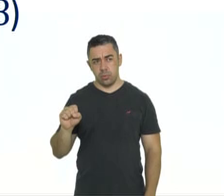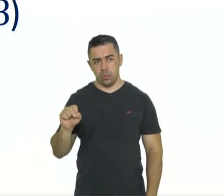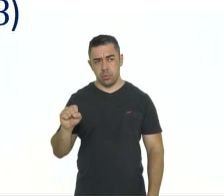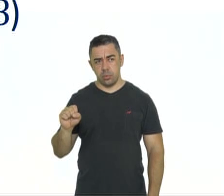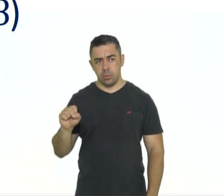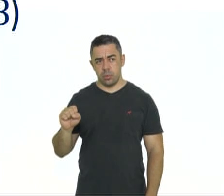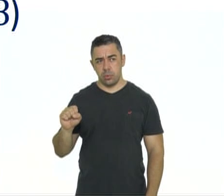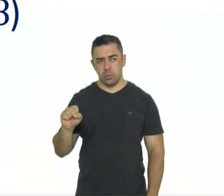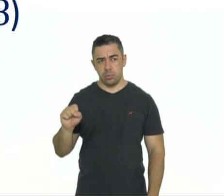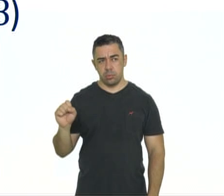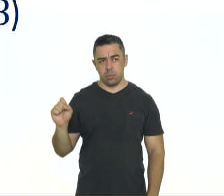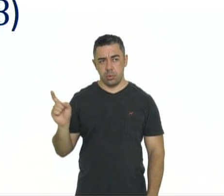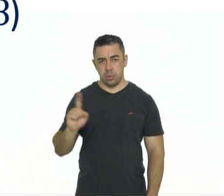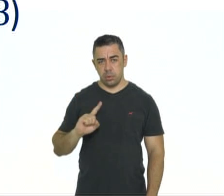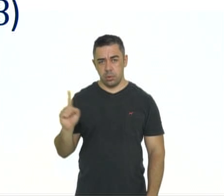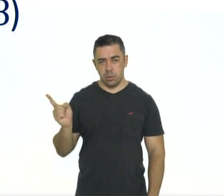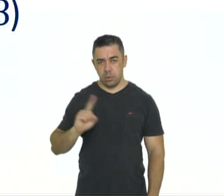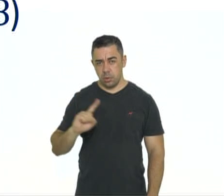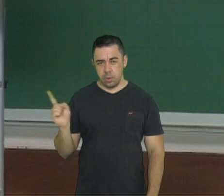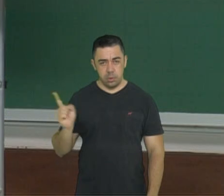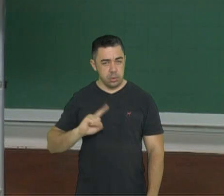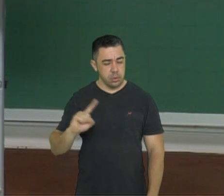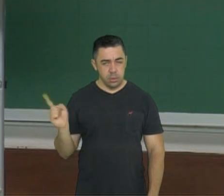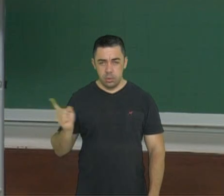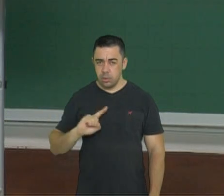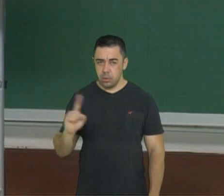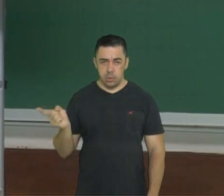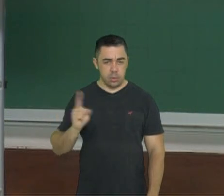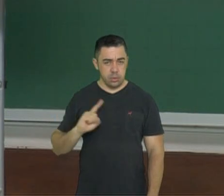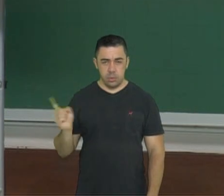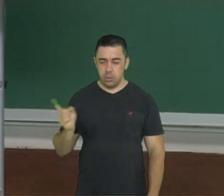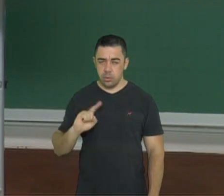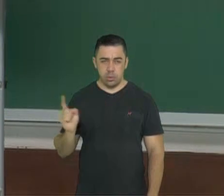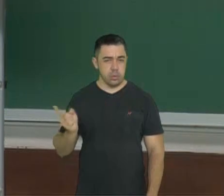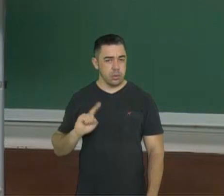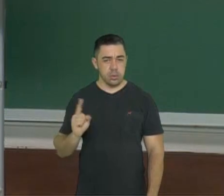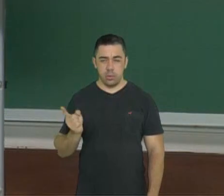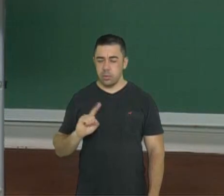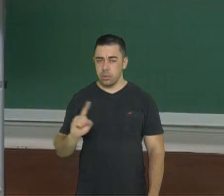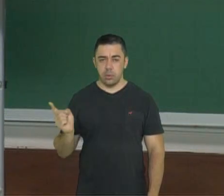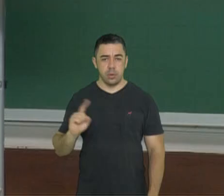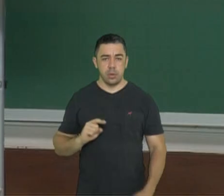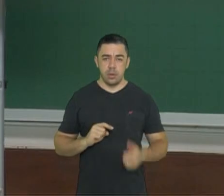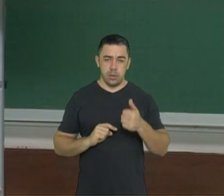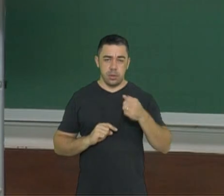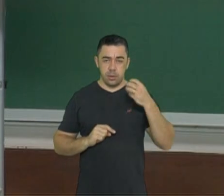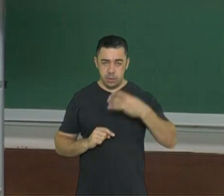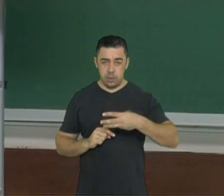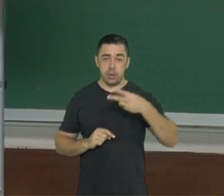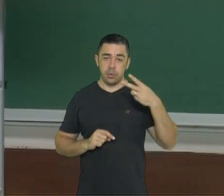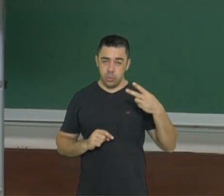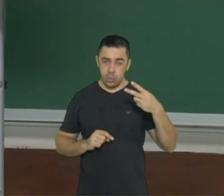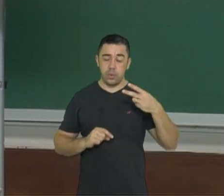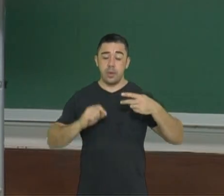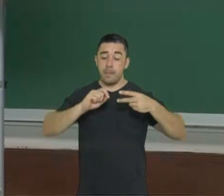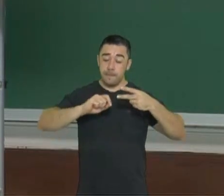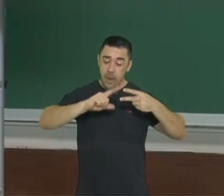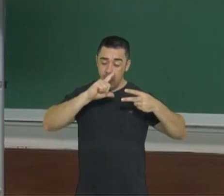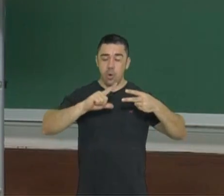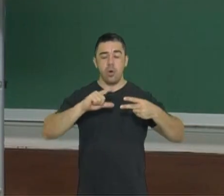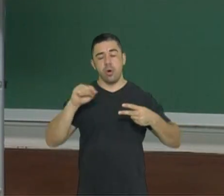né não não é não é mesmo ele é maior